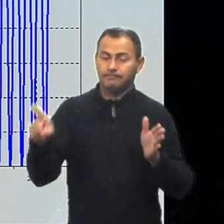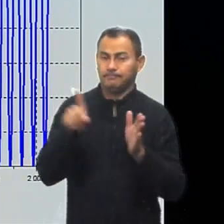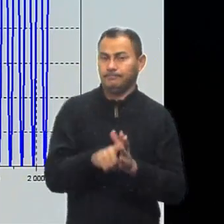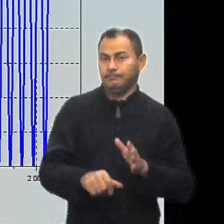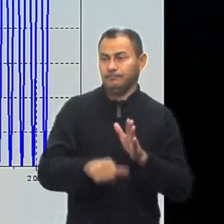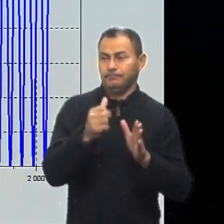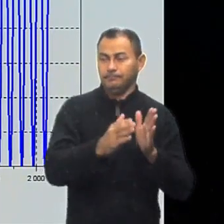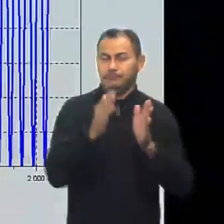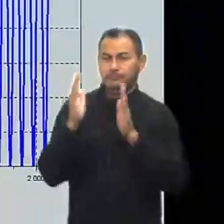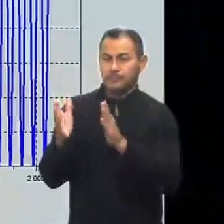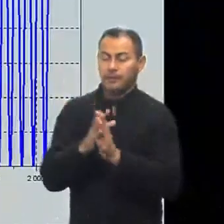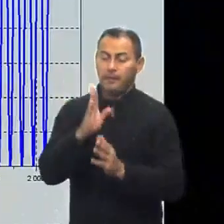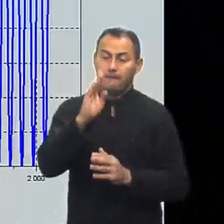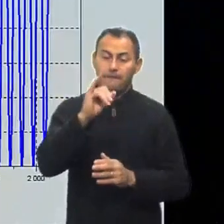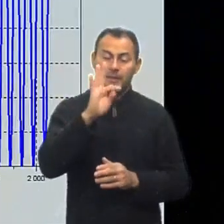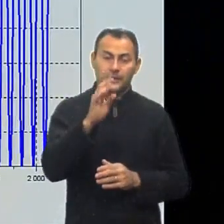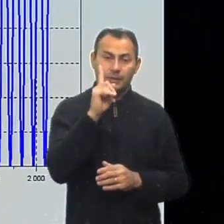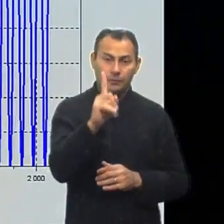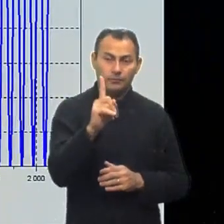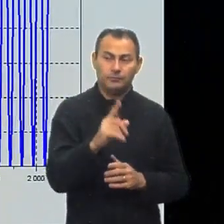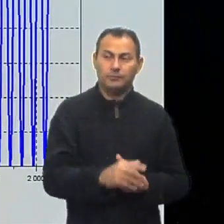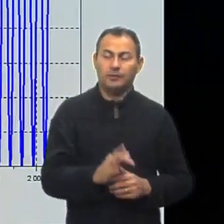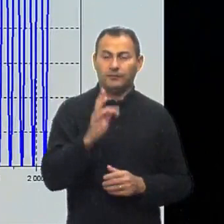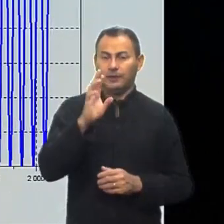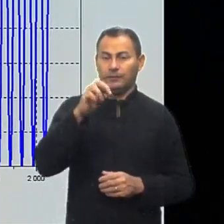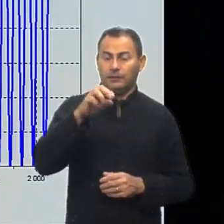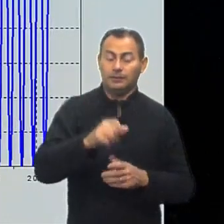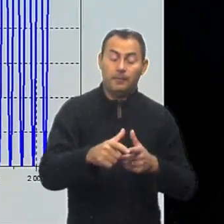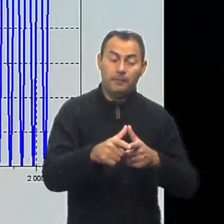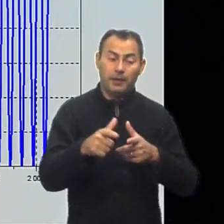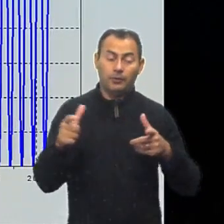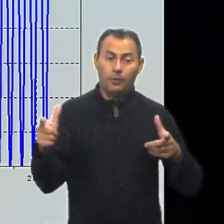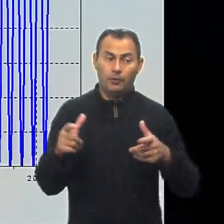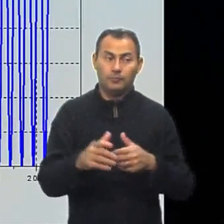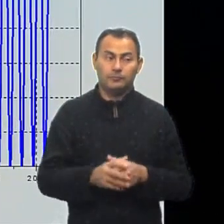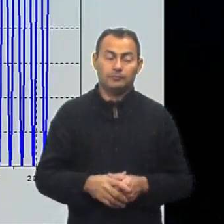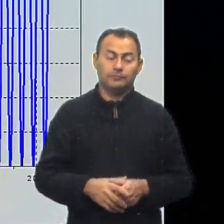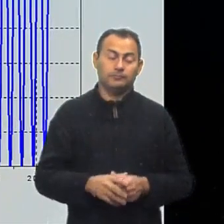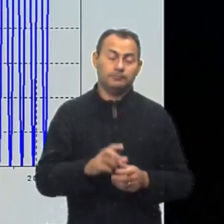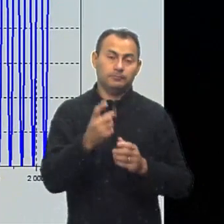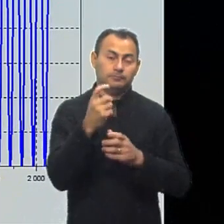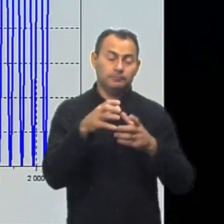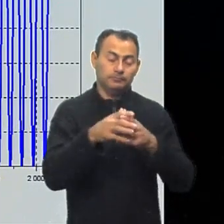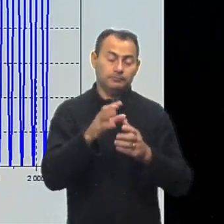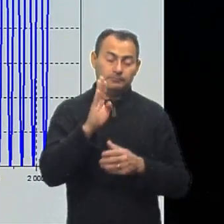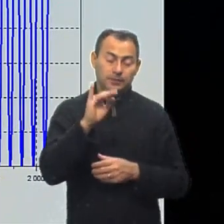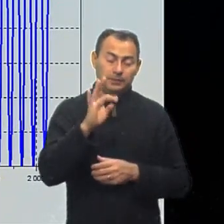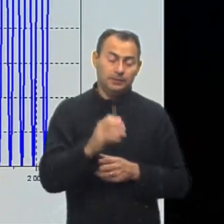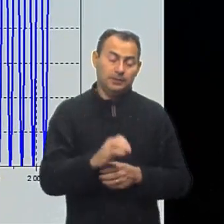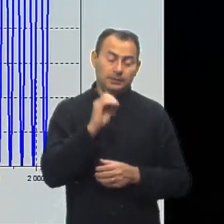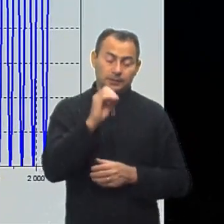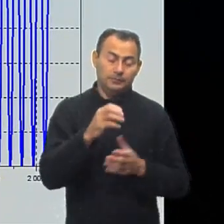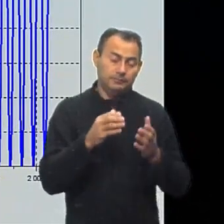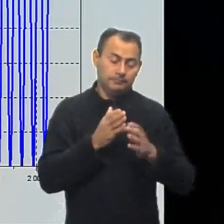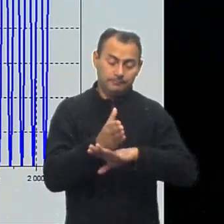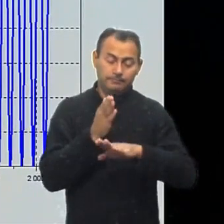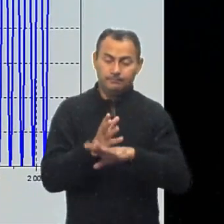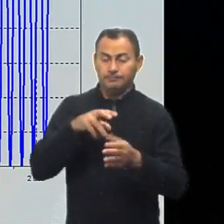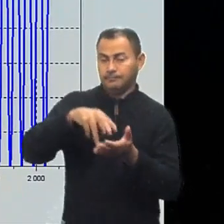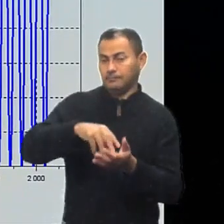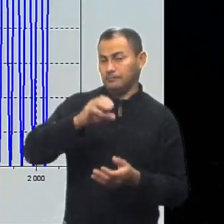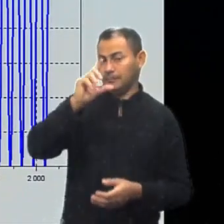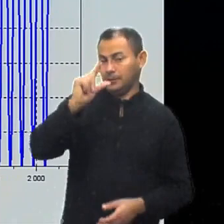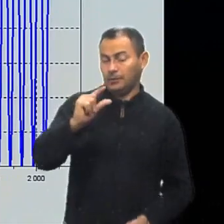nessa primeira parte, que o bit é 1, frequência maior, e onde o bit é 0, frequência menor.